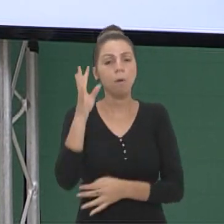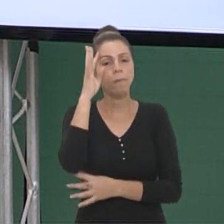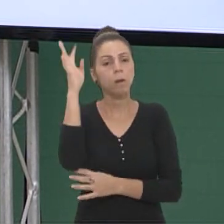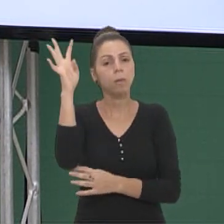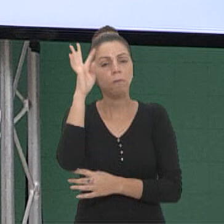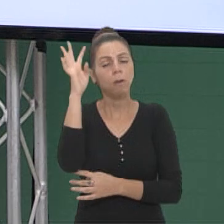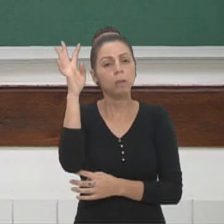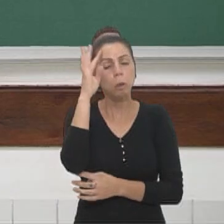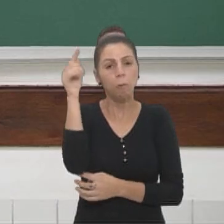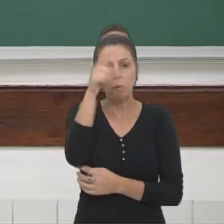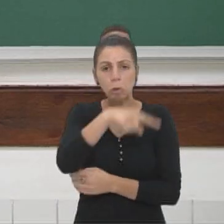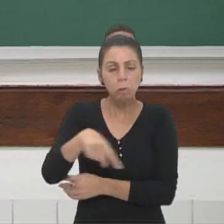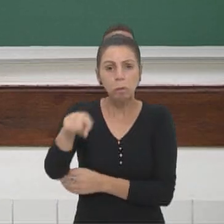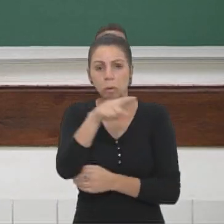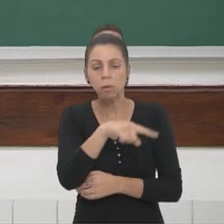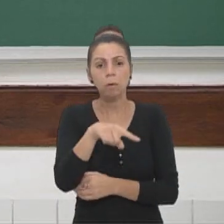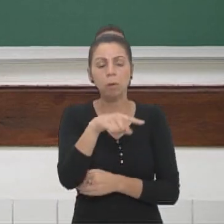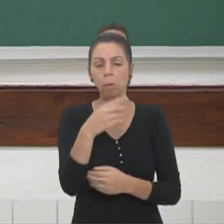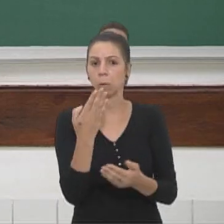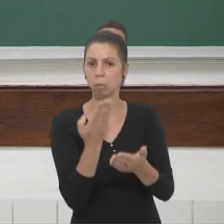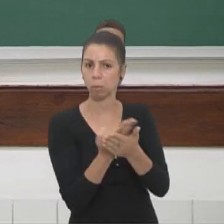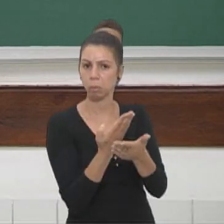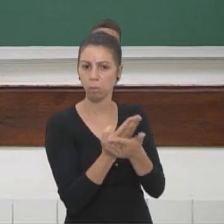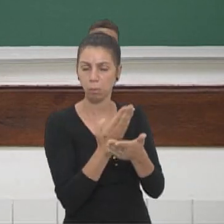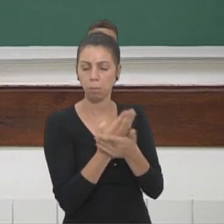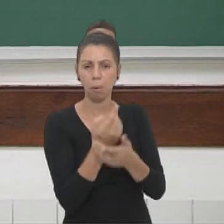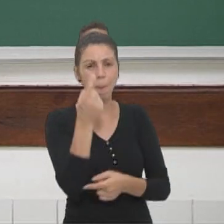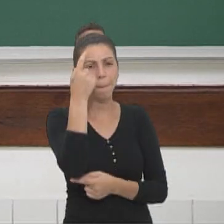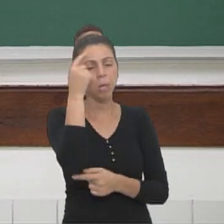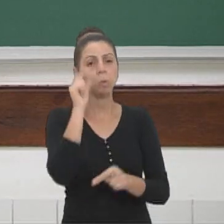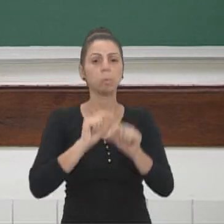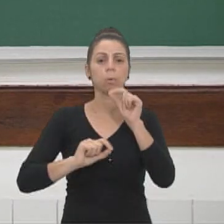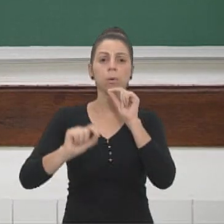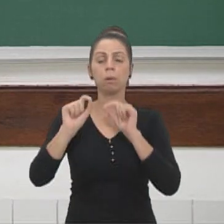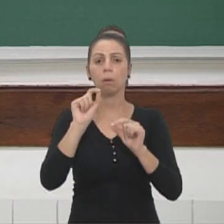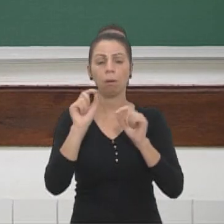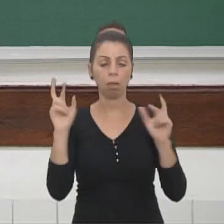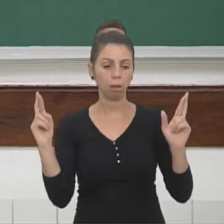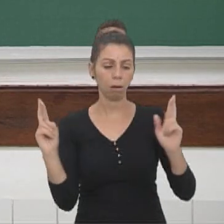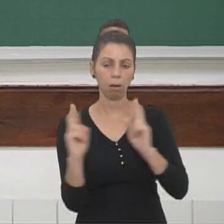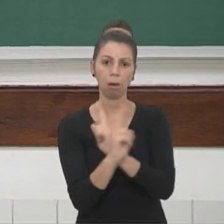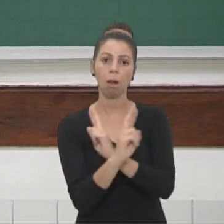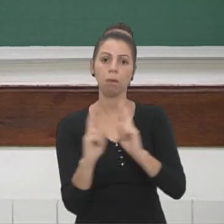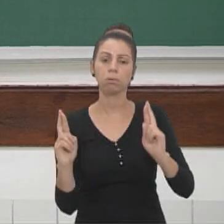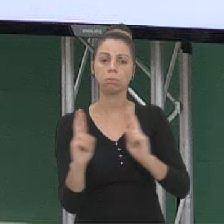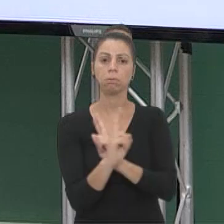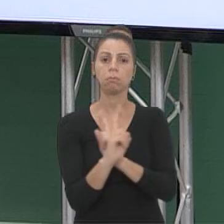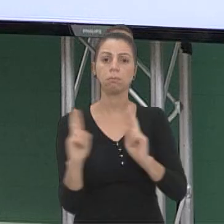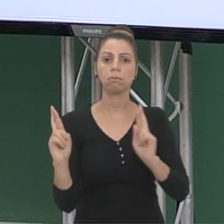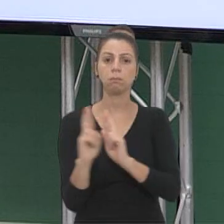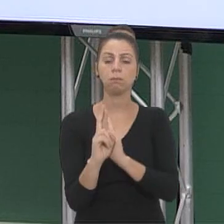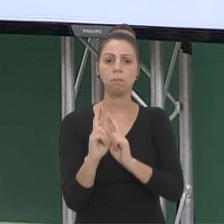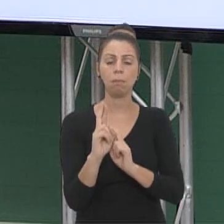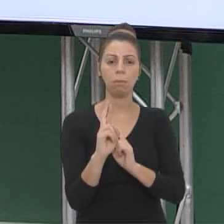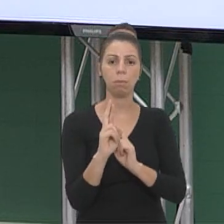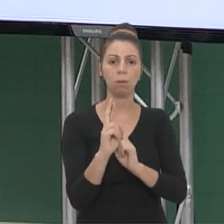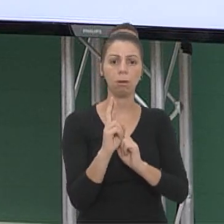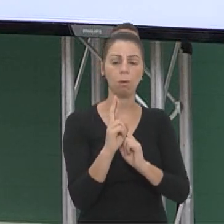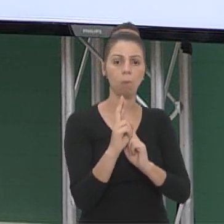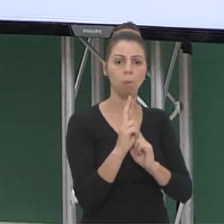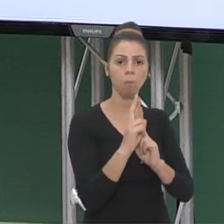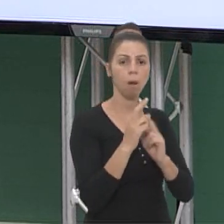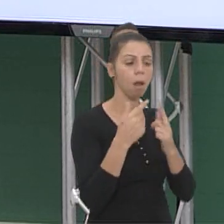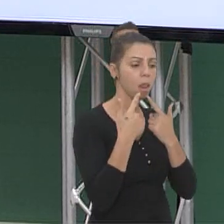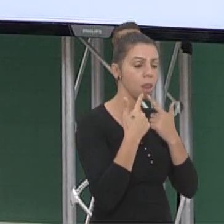nós. Eu quero que você que nos acompanha, nosso estudante, pense um pouquinho, inclusive, na relação que nós podemos estabelecer com a língua portuguesa,